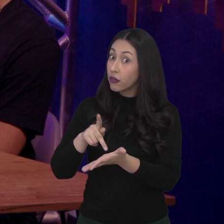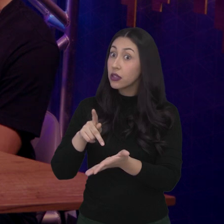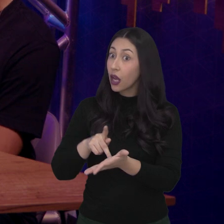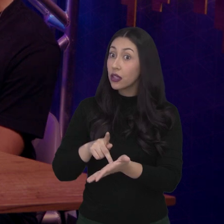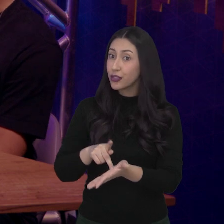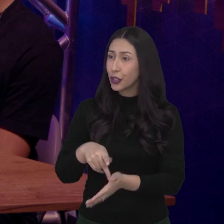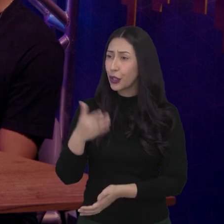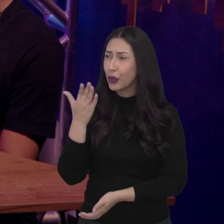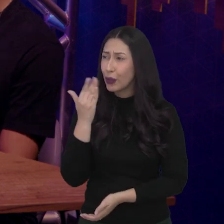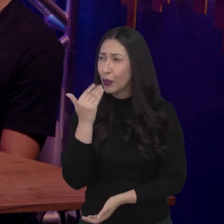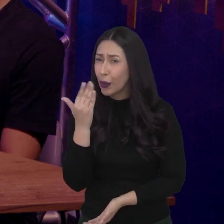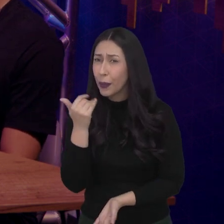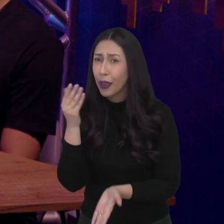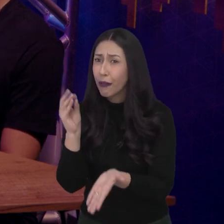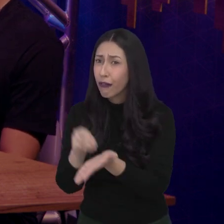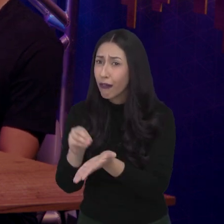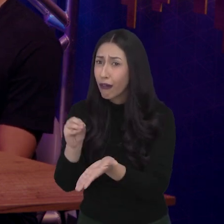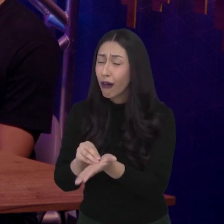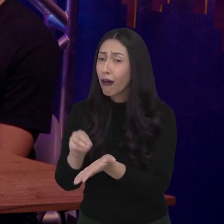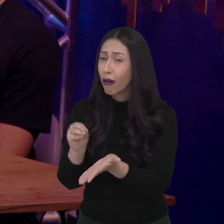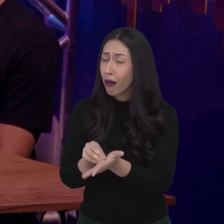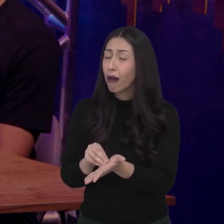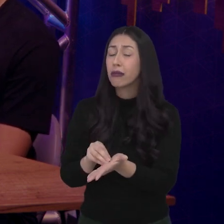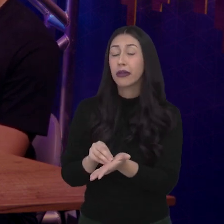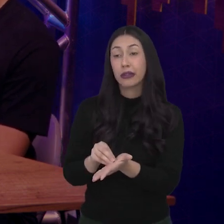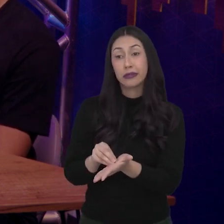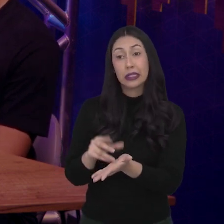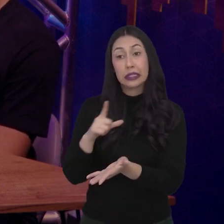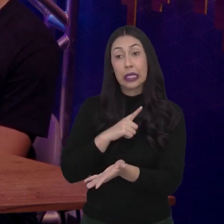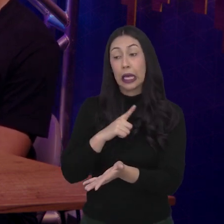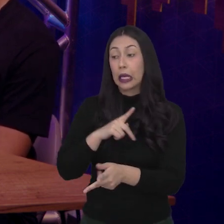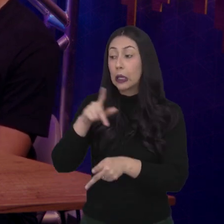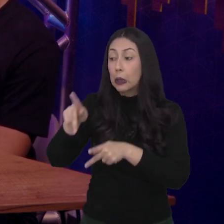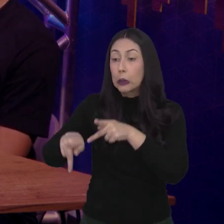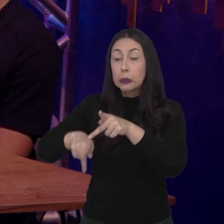insegurança alimentícia cria um povo